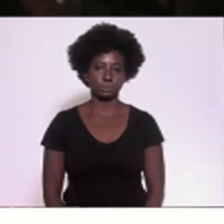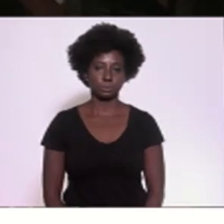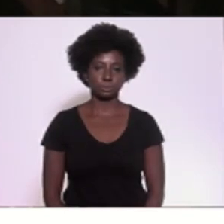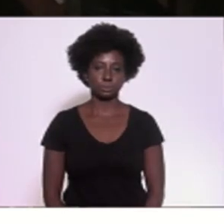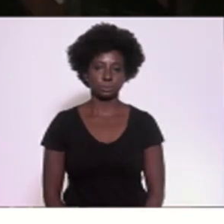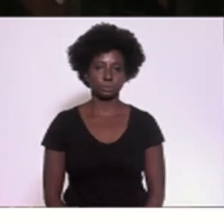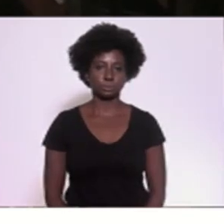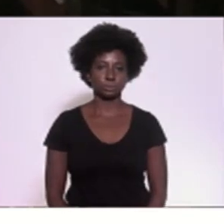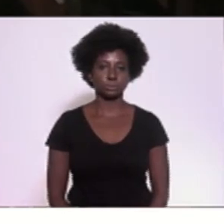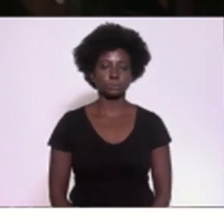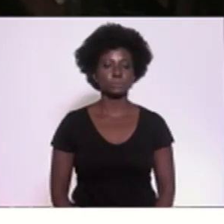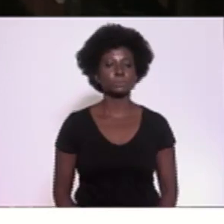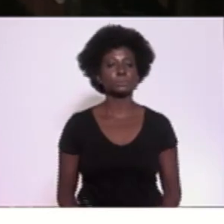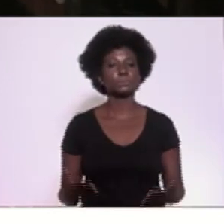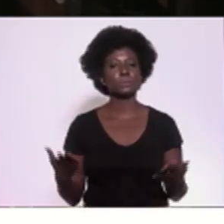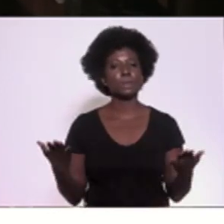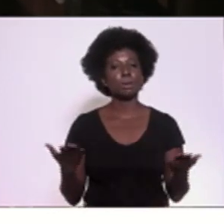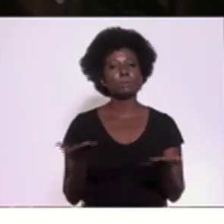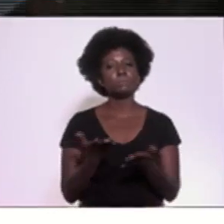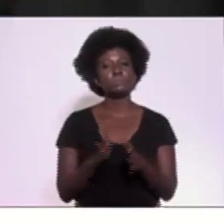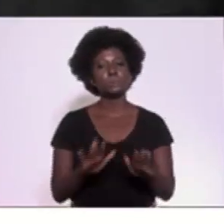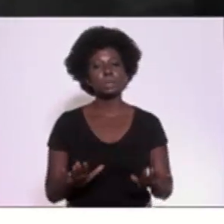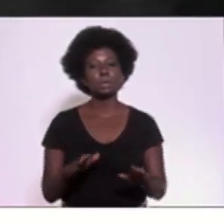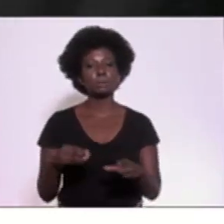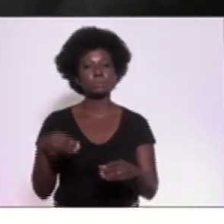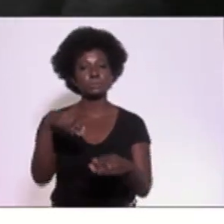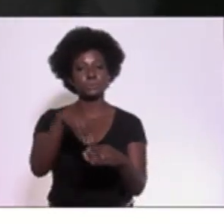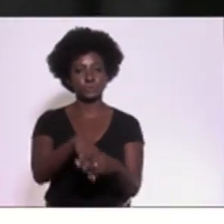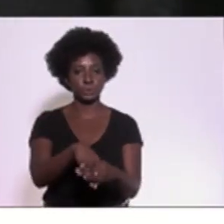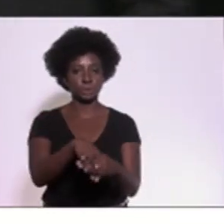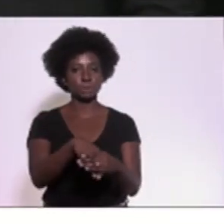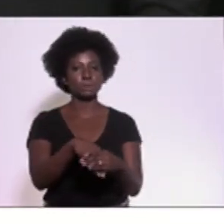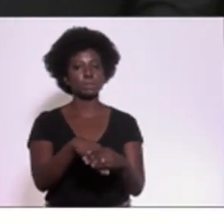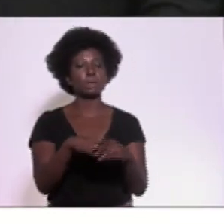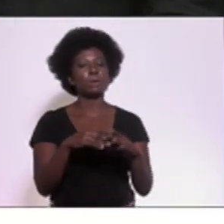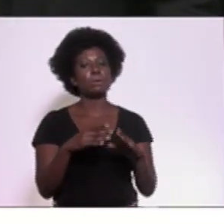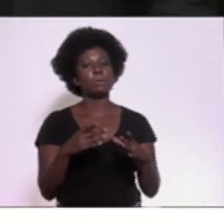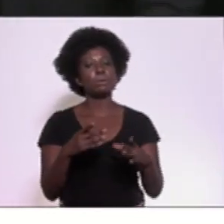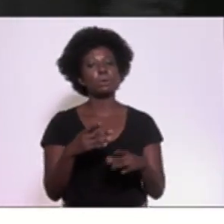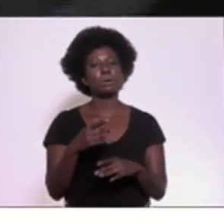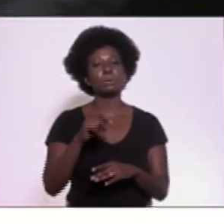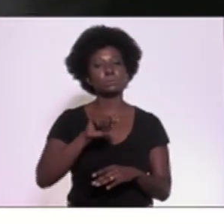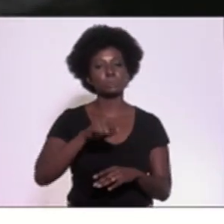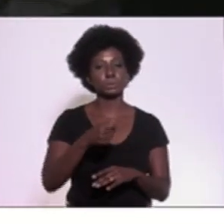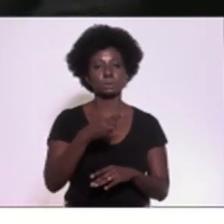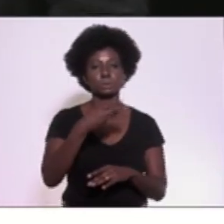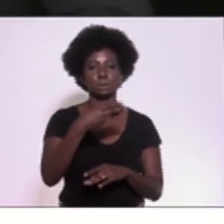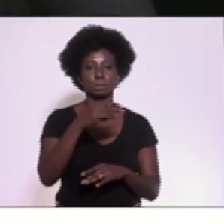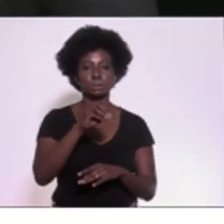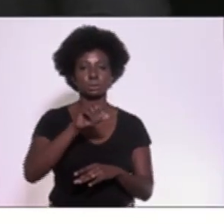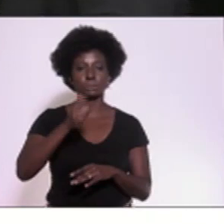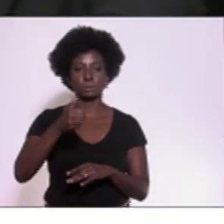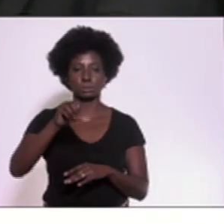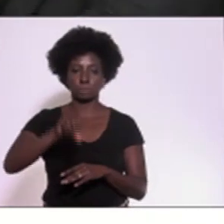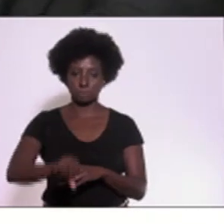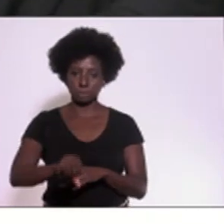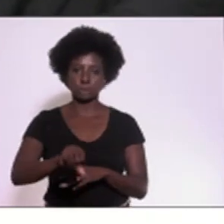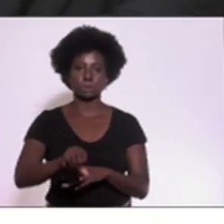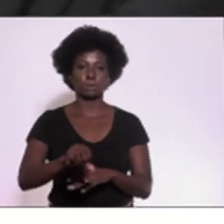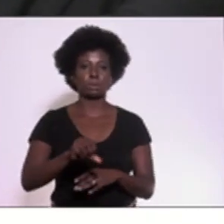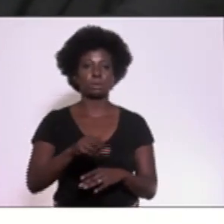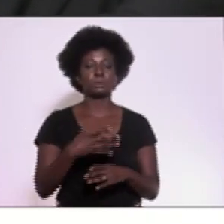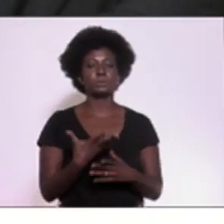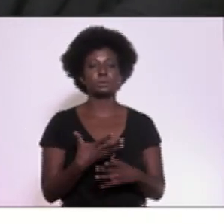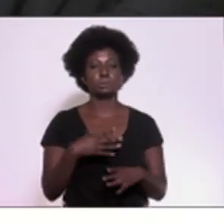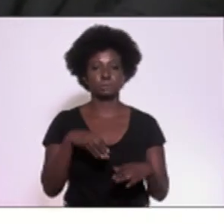Não havendo o que queira discutir, encerra a discussão em votação. A indicação legislativa número 138/2019. Senhores que aprovam isso como estão, aprovado.